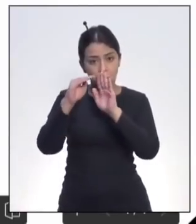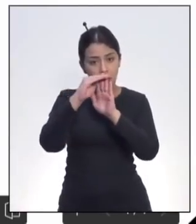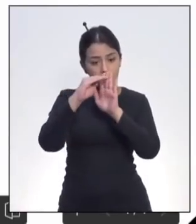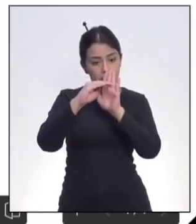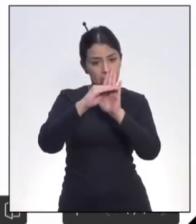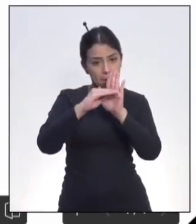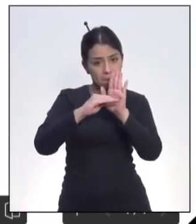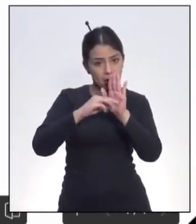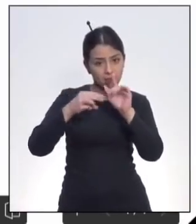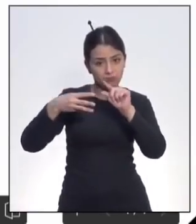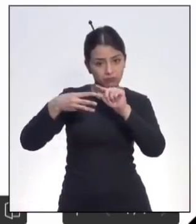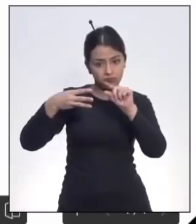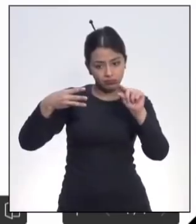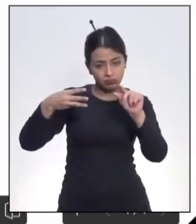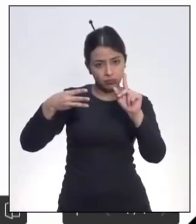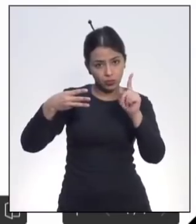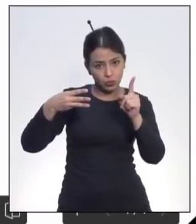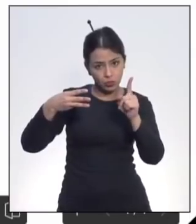ali